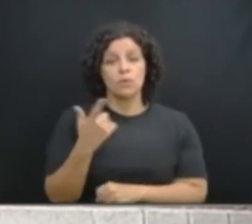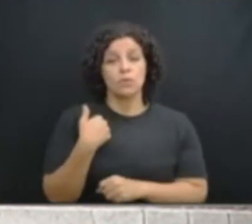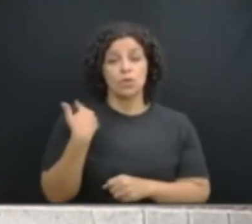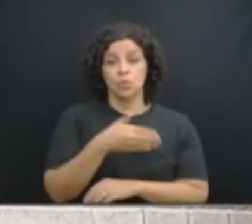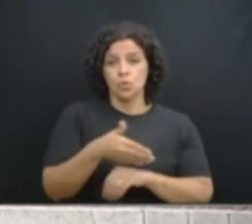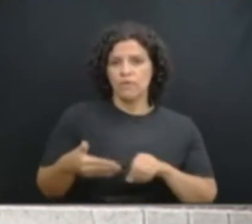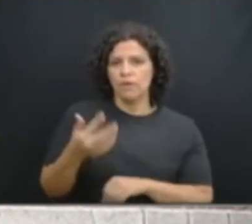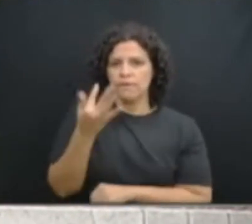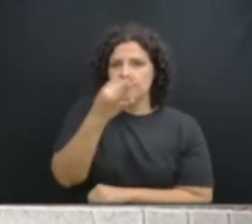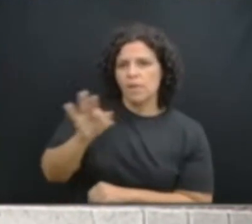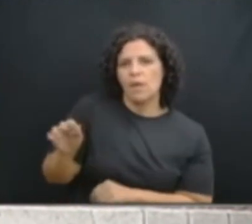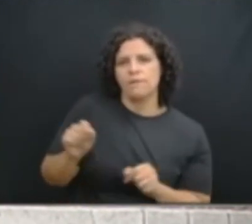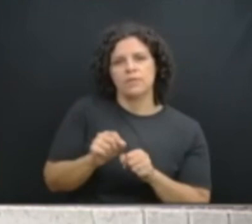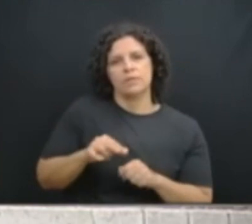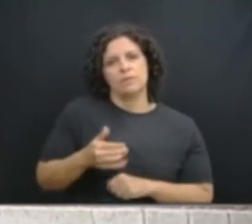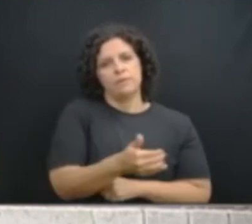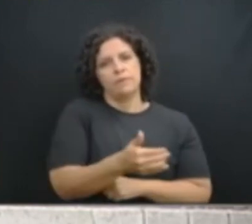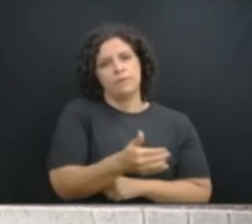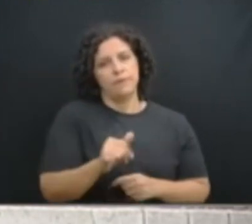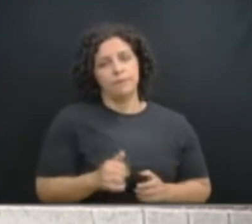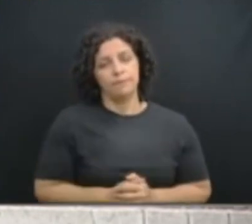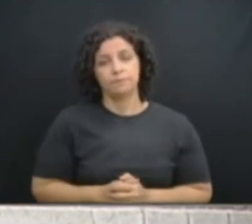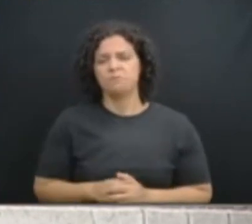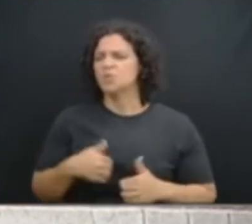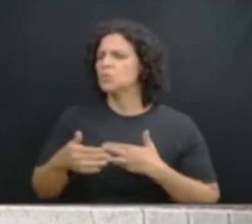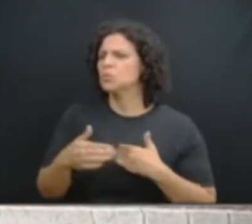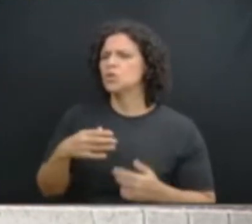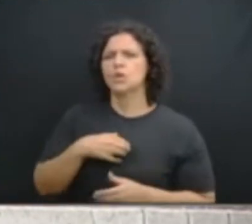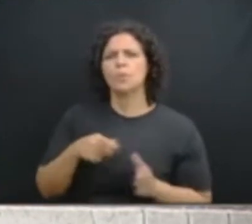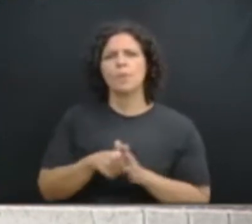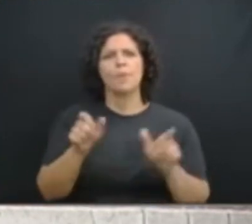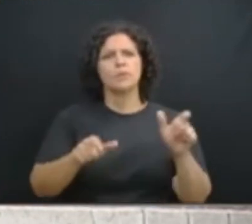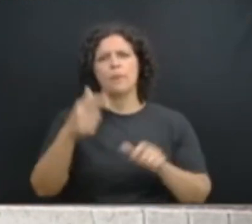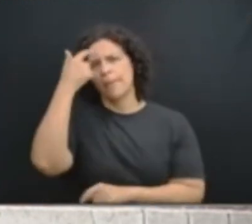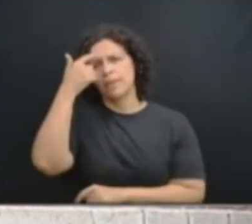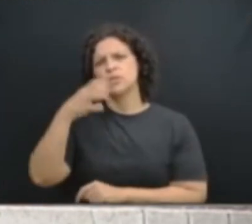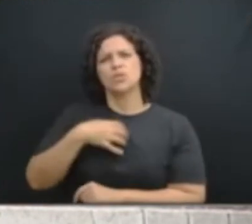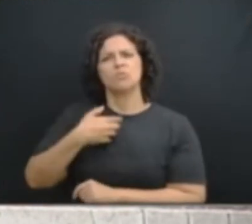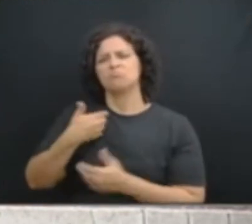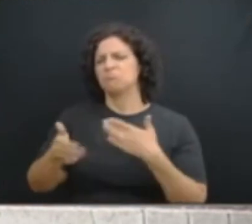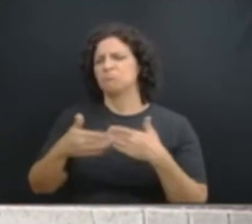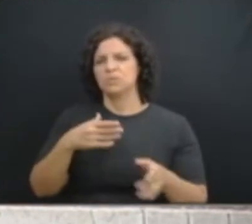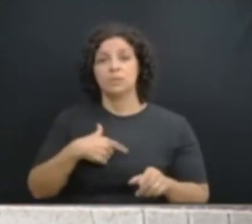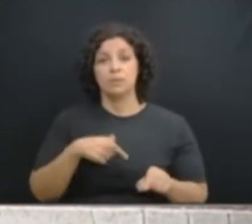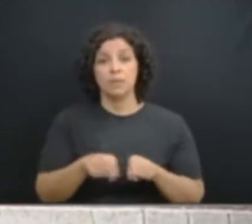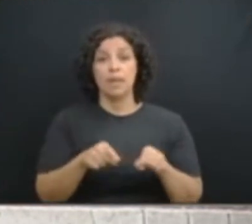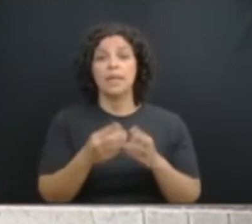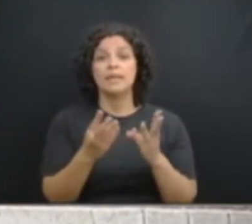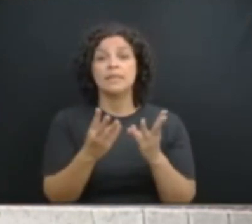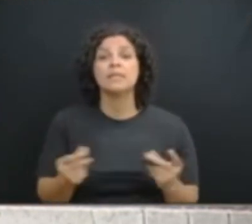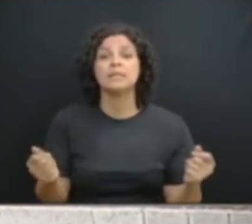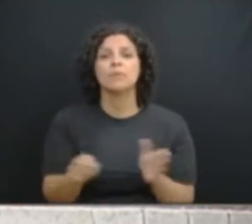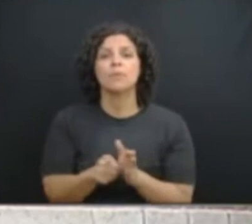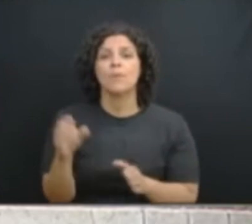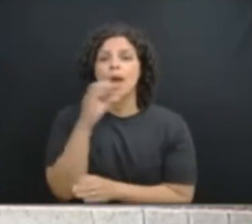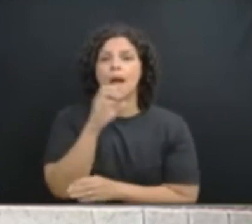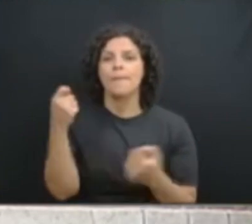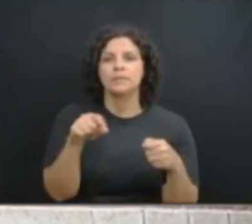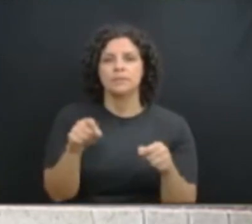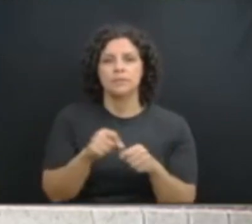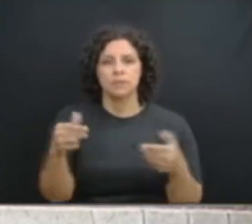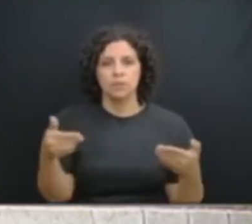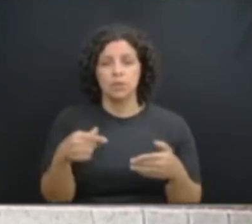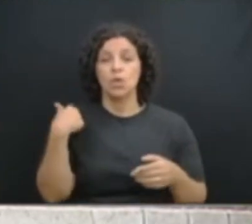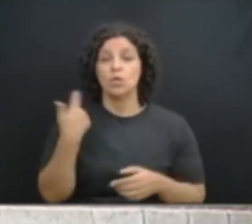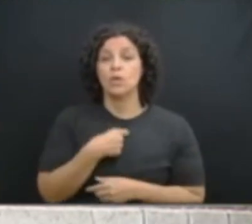governo federal vai fazer. Independente do que os outros pensem aqui. Ele está sensível da celeridade que temos que ter.